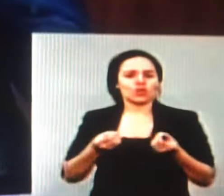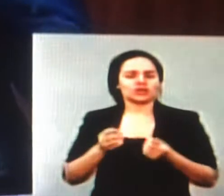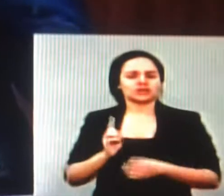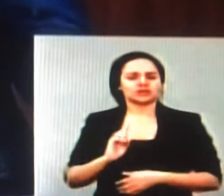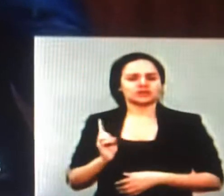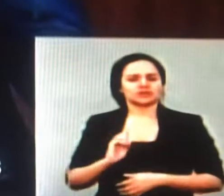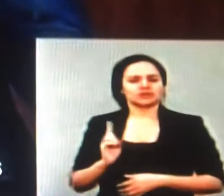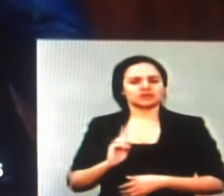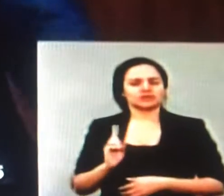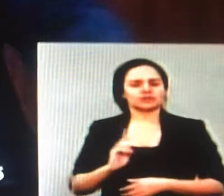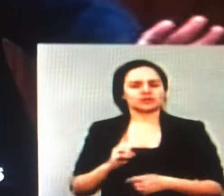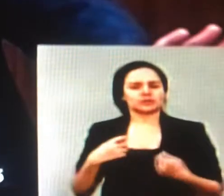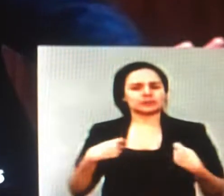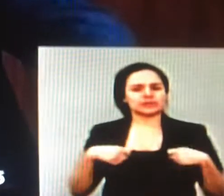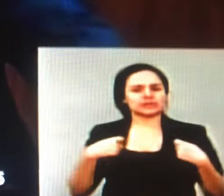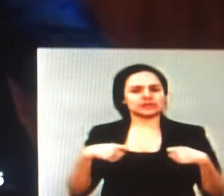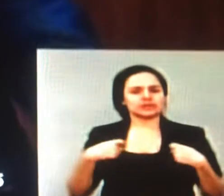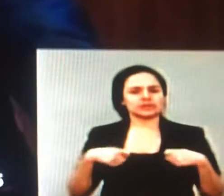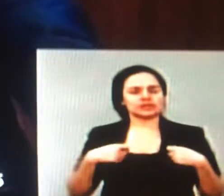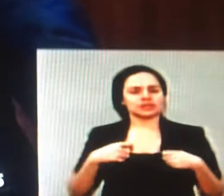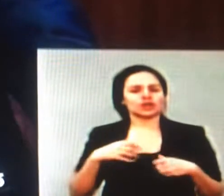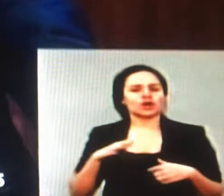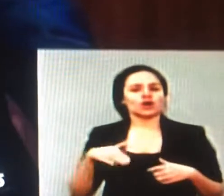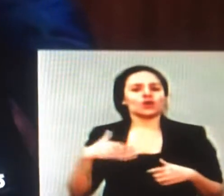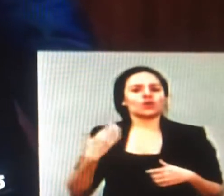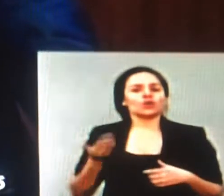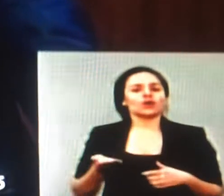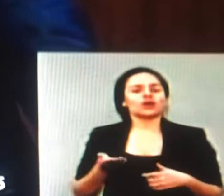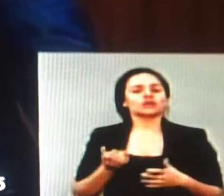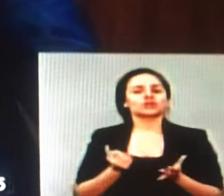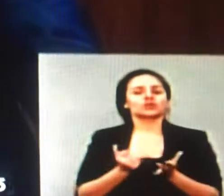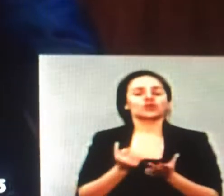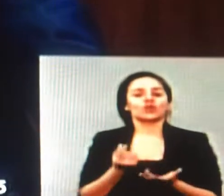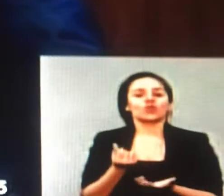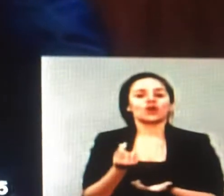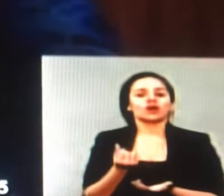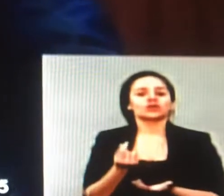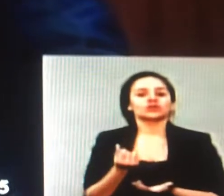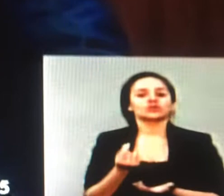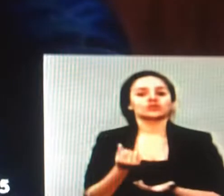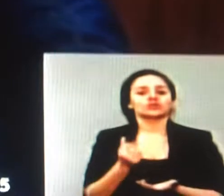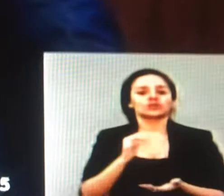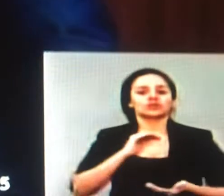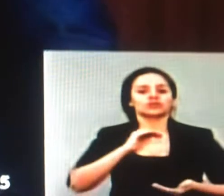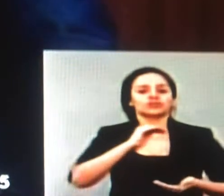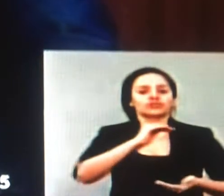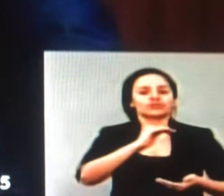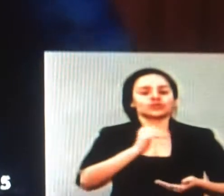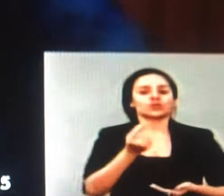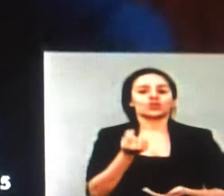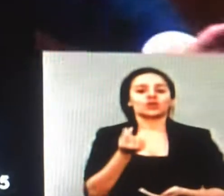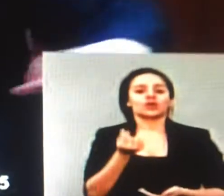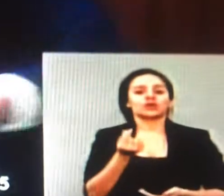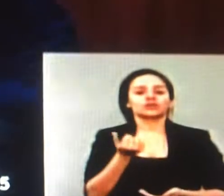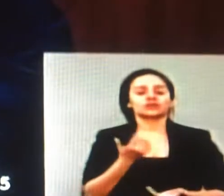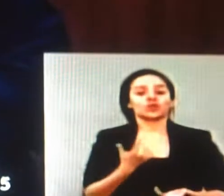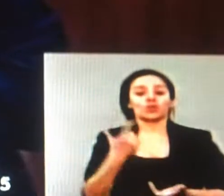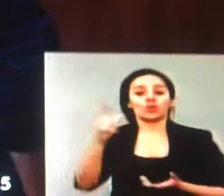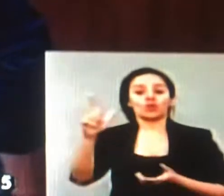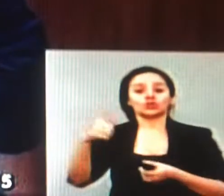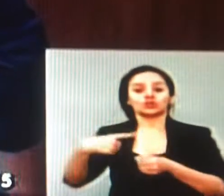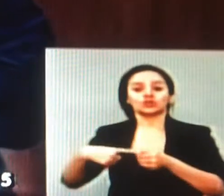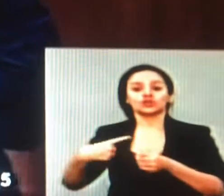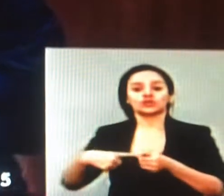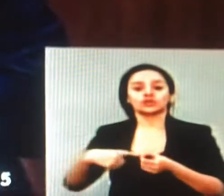relento, não. Vá olhar por quanto foi comprada essa cisterna e por quanto foram comprados nos outros municípios. Que se Vossa Excelência